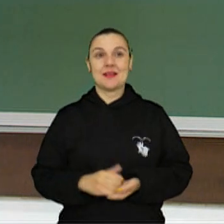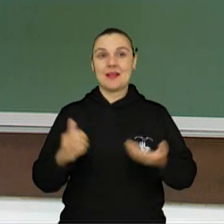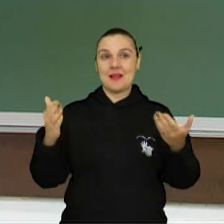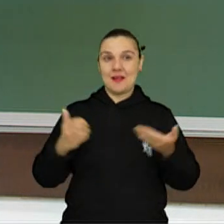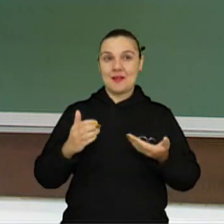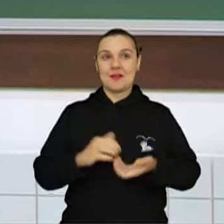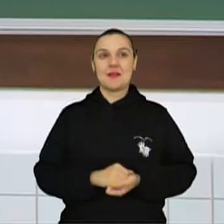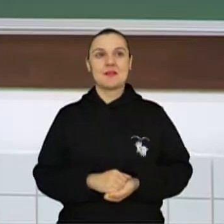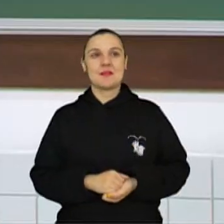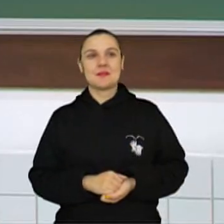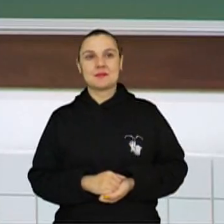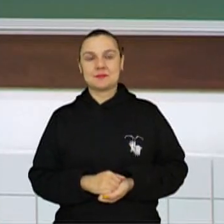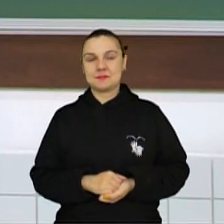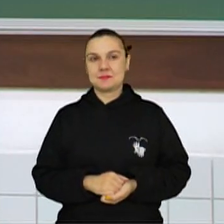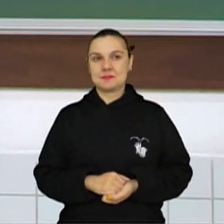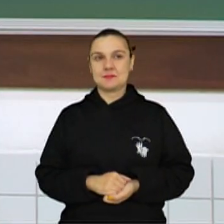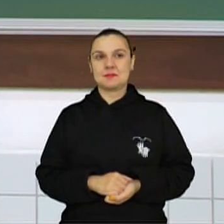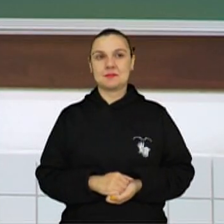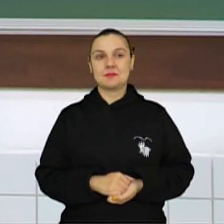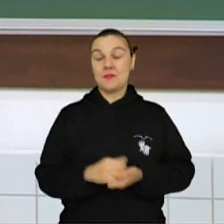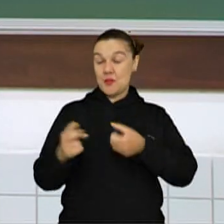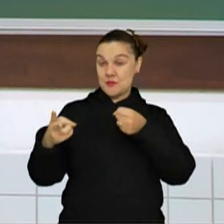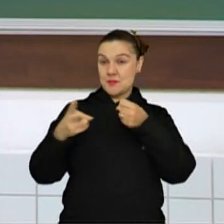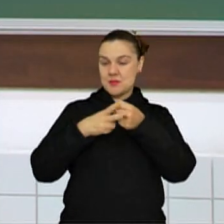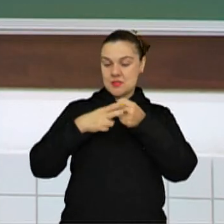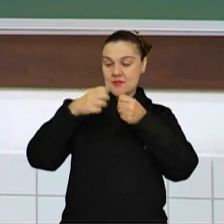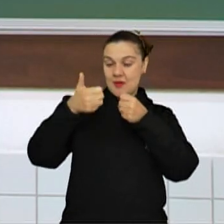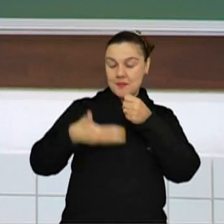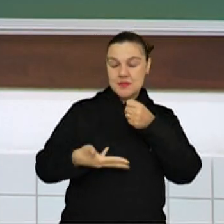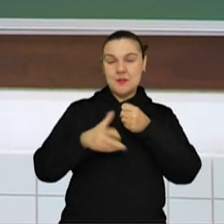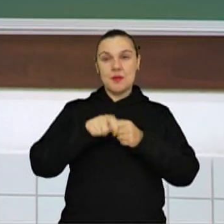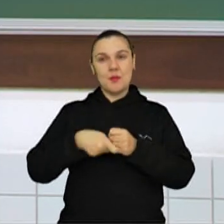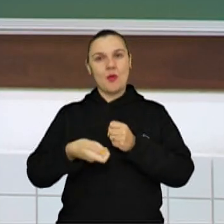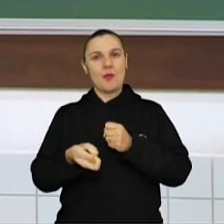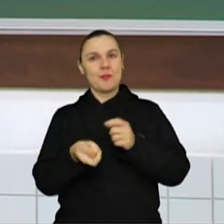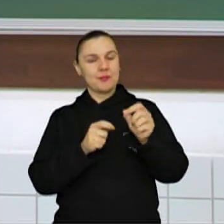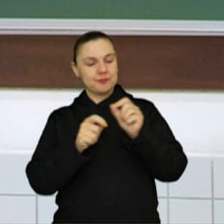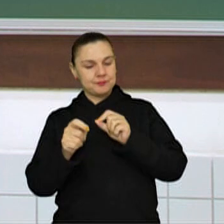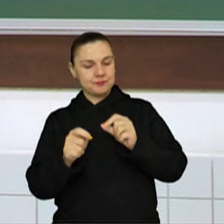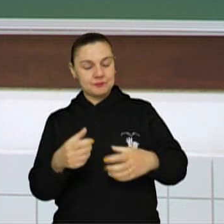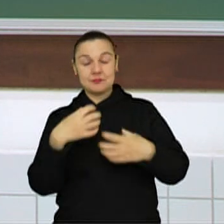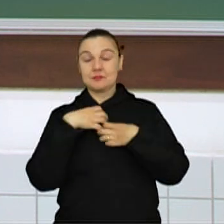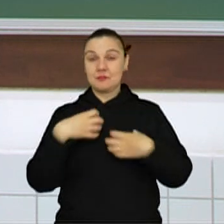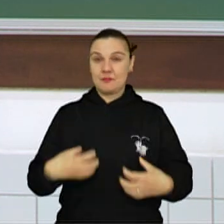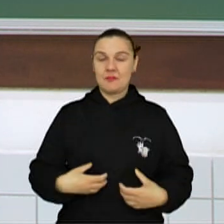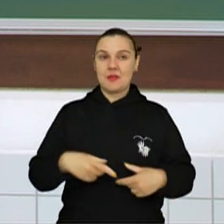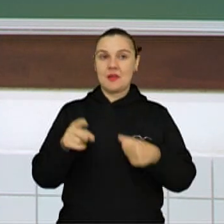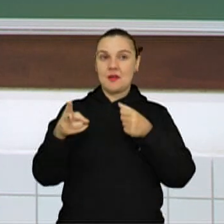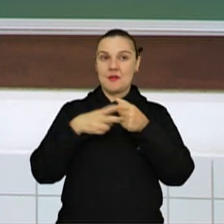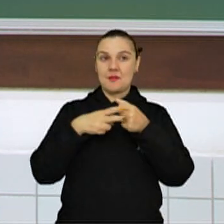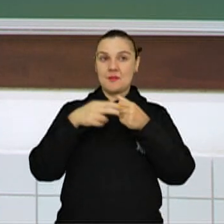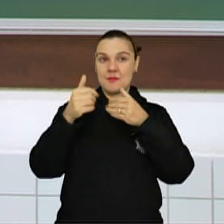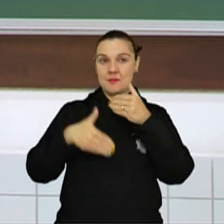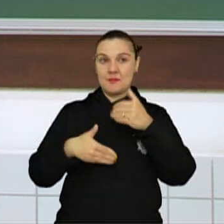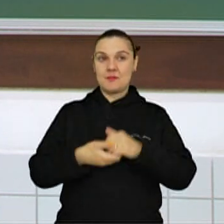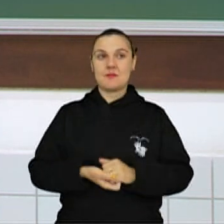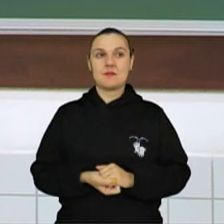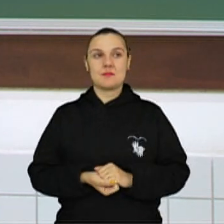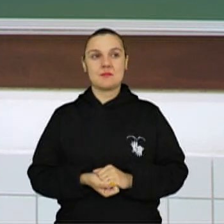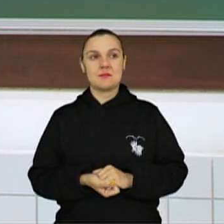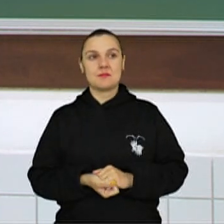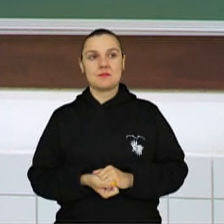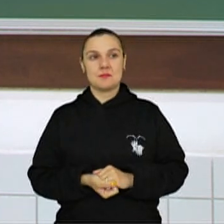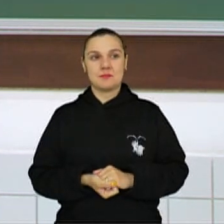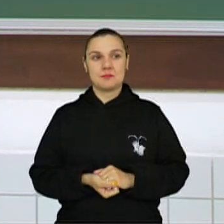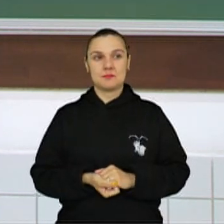ver, então. Então, falando sobre esses verbos aí, sobre essas ações, sobre o estado físico, eu trouxe para vocês aqui o verbo